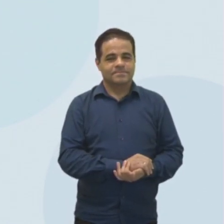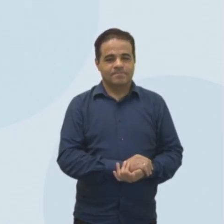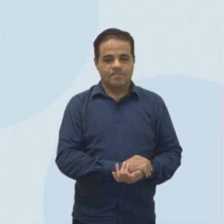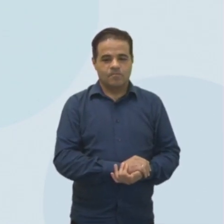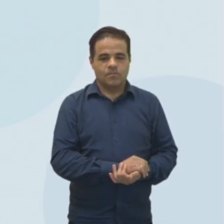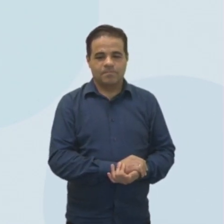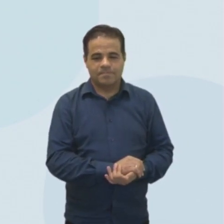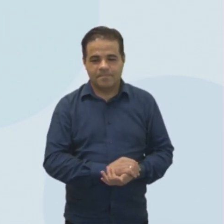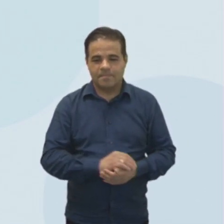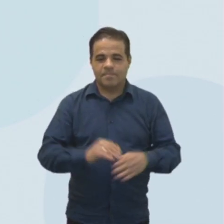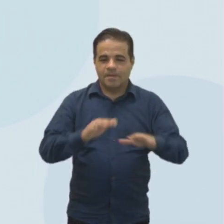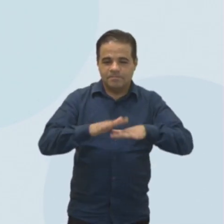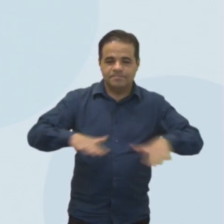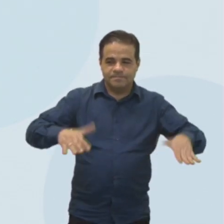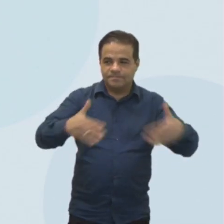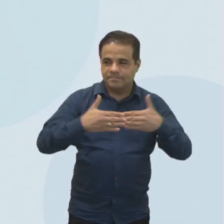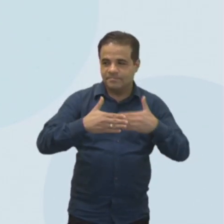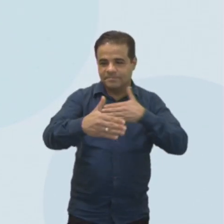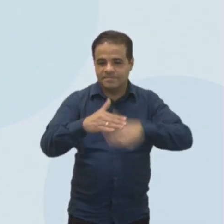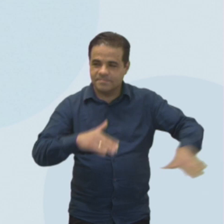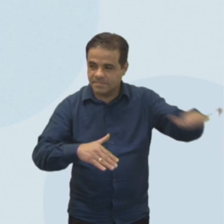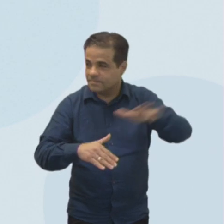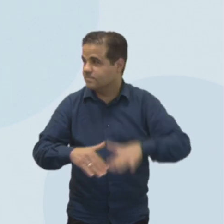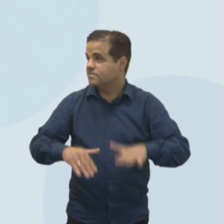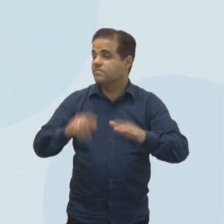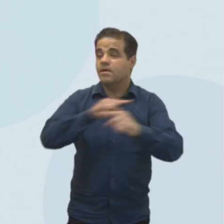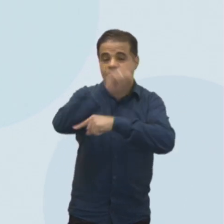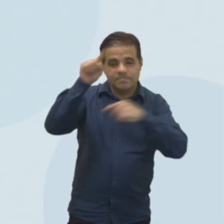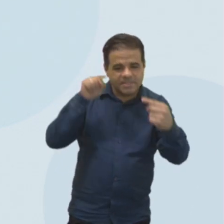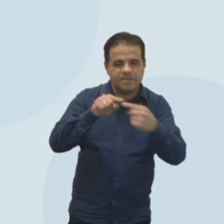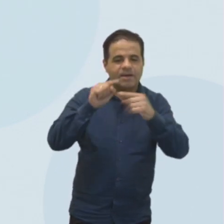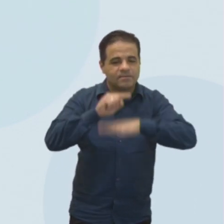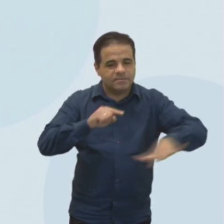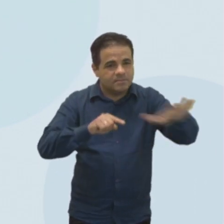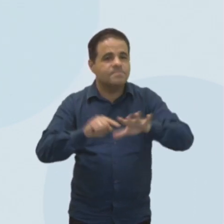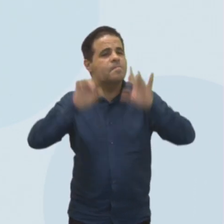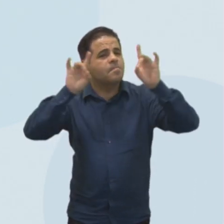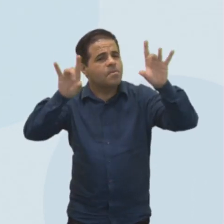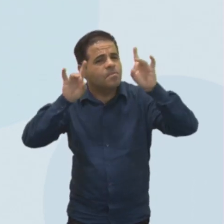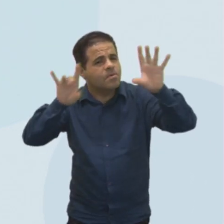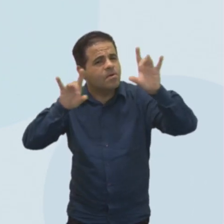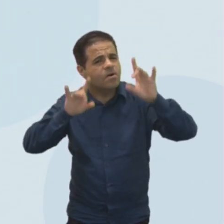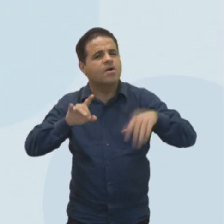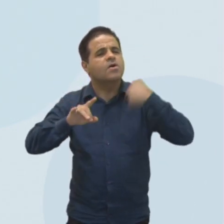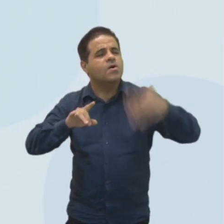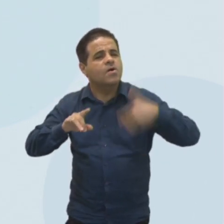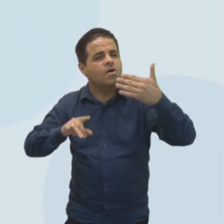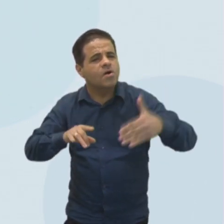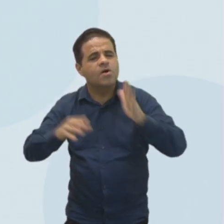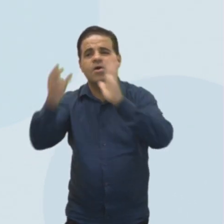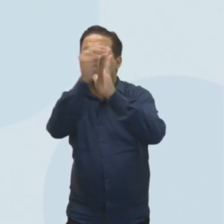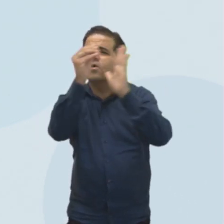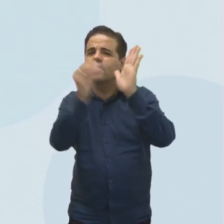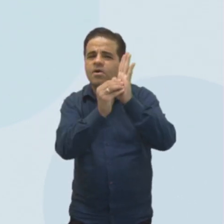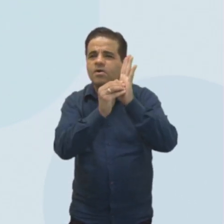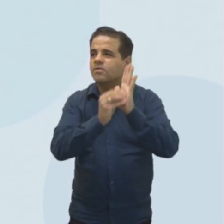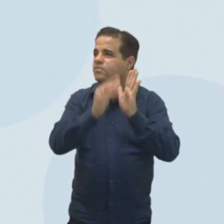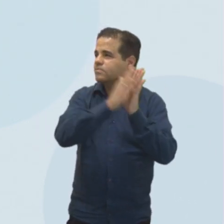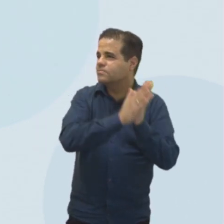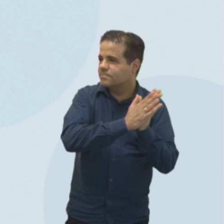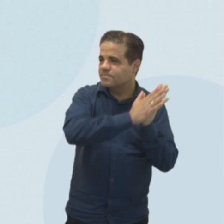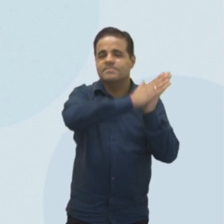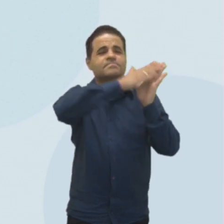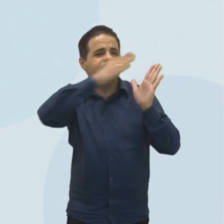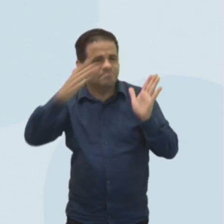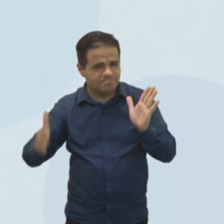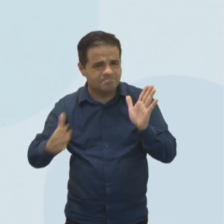Aqui a equipe de gravação, a função especial de cada um neste roteiro, a agenda da equipe,